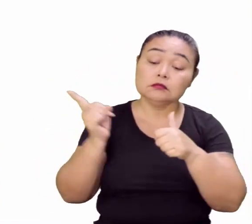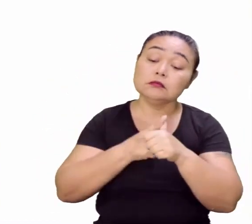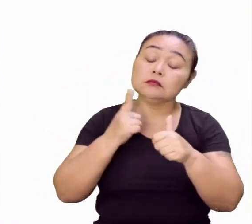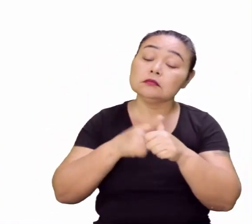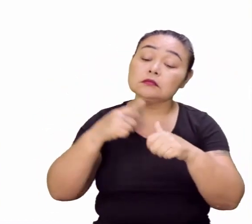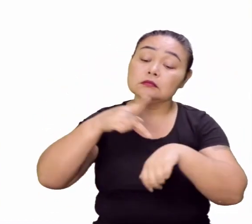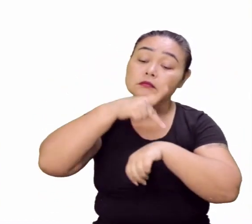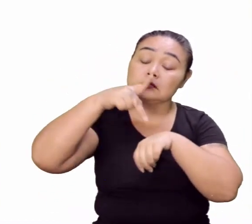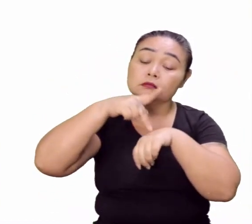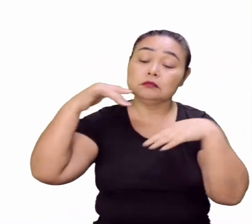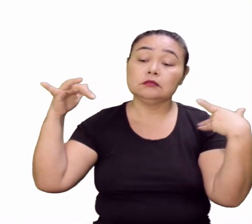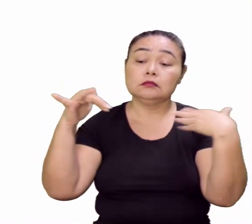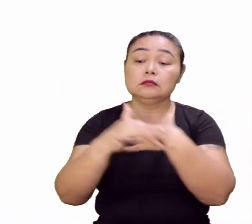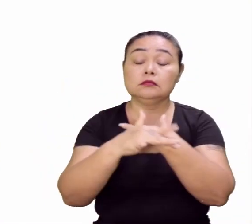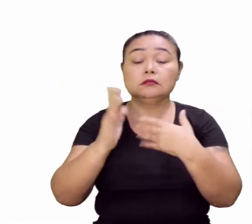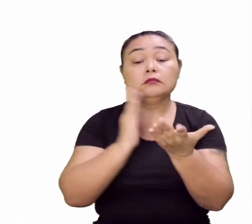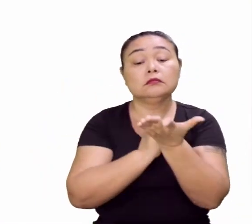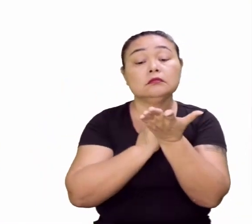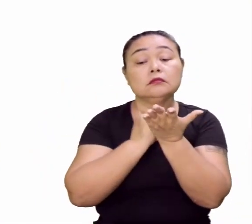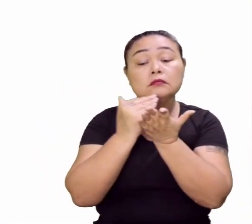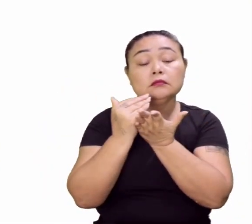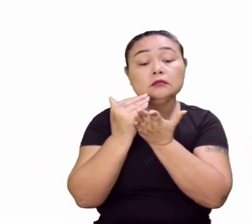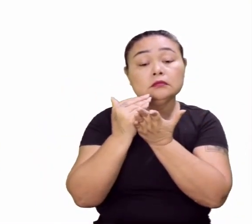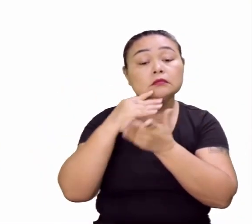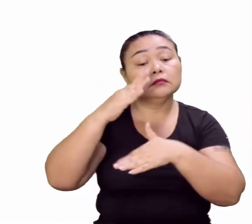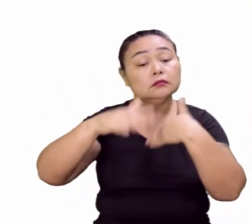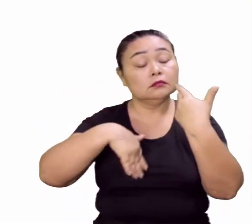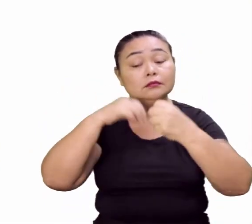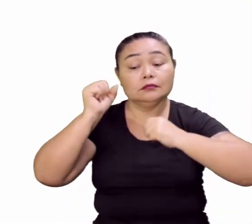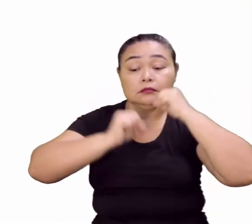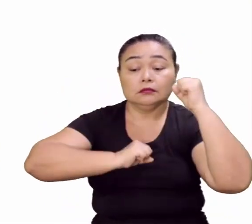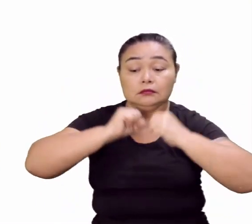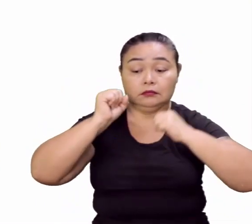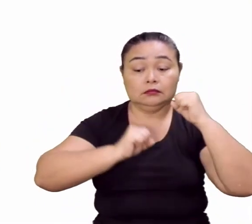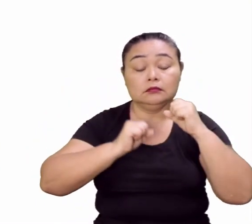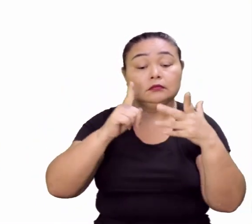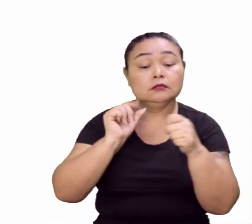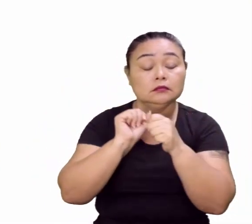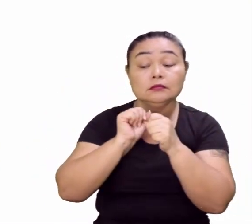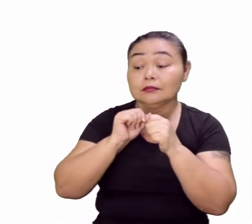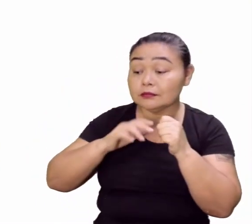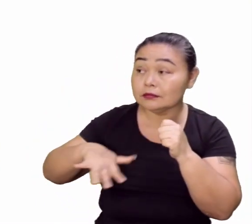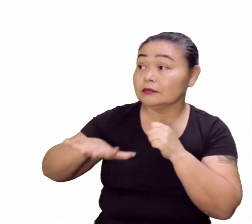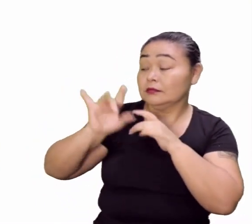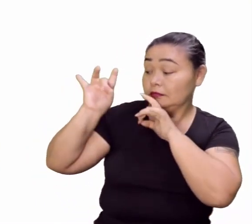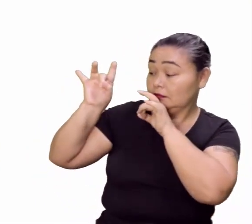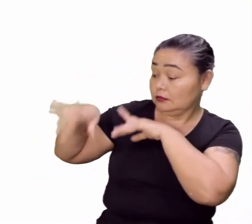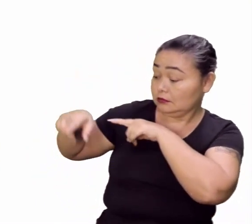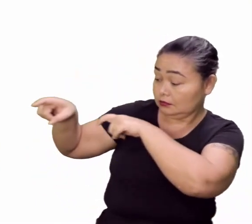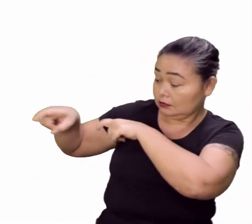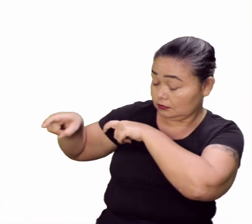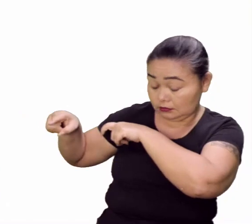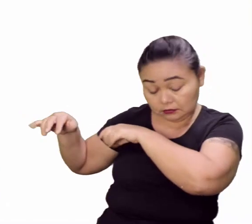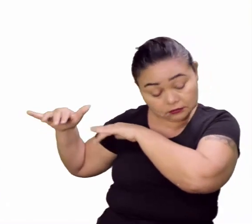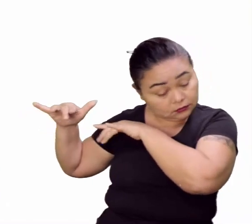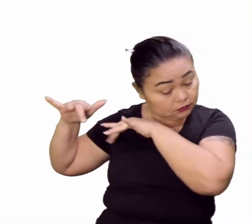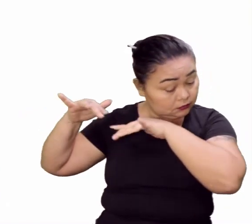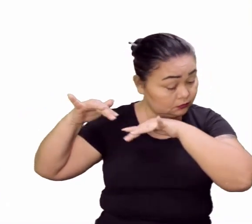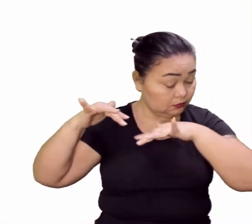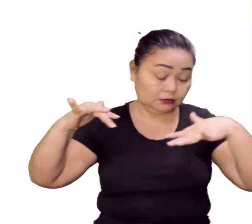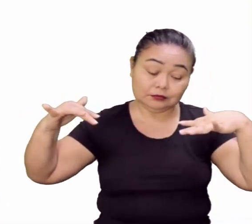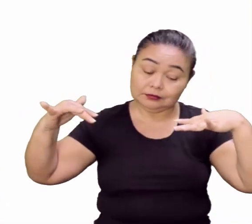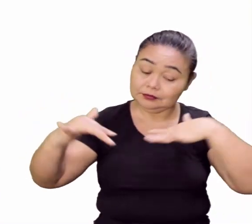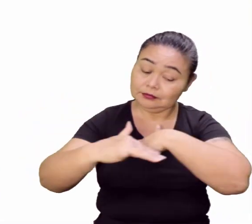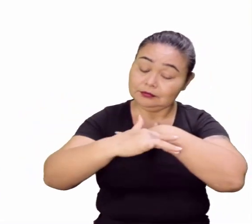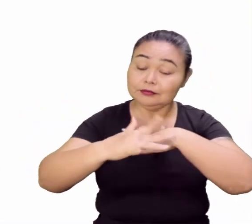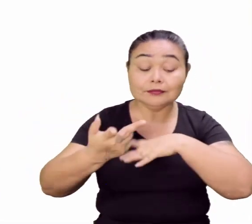país a se urbanizar? Foi onde iniciou o processo industrial. Então a galera deixava o campo e via para a cidade